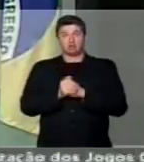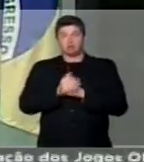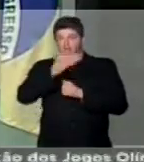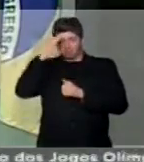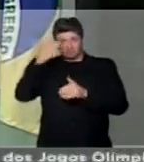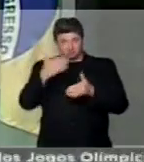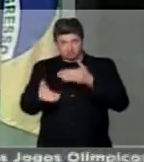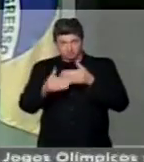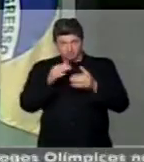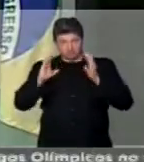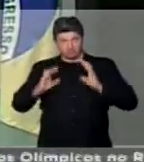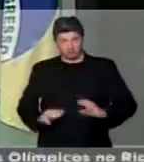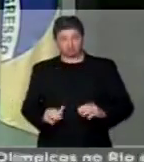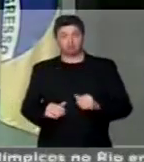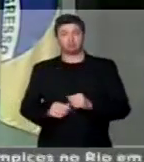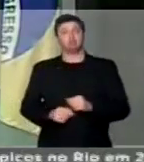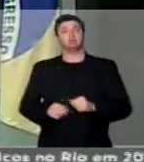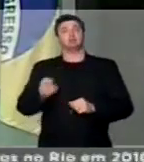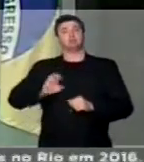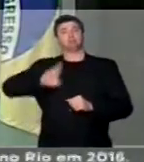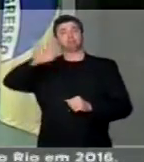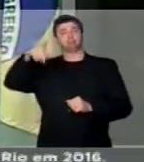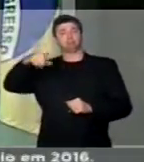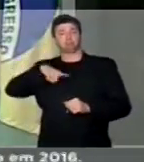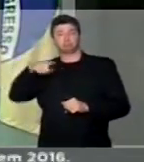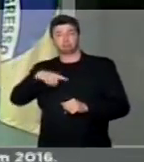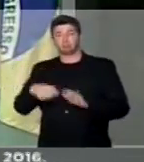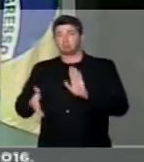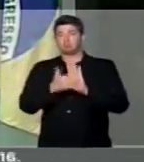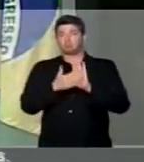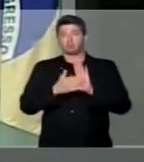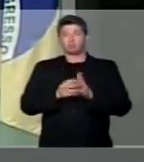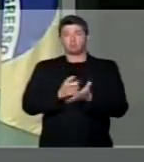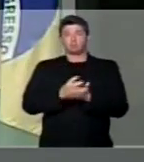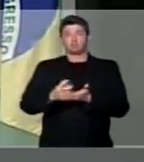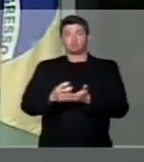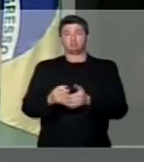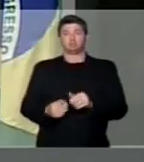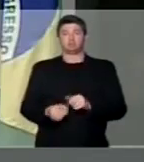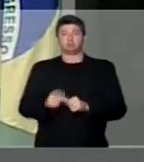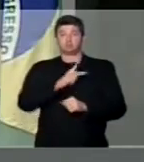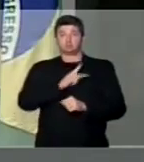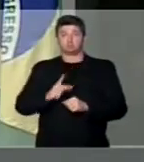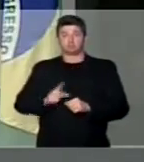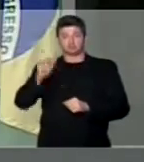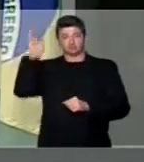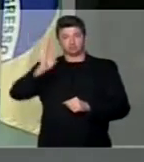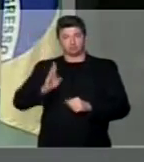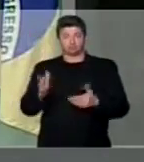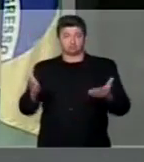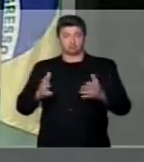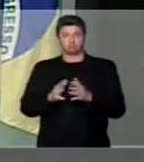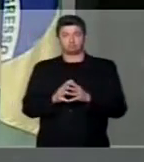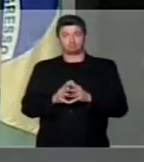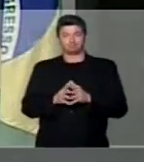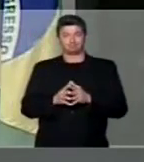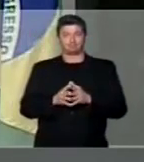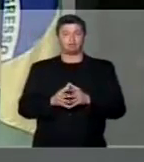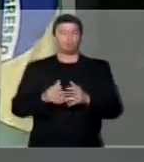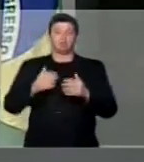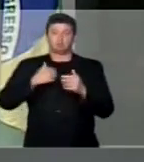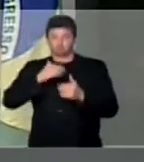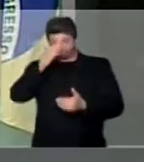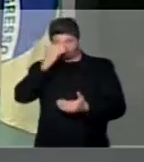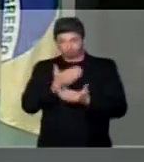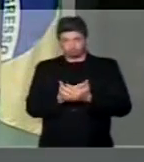qualquer cidadão, ele está legitimado para propor o impeachment do presidente da República. Por tudo isso é que eu acredito